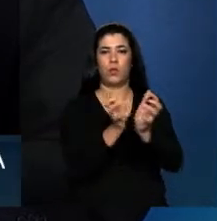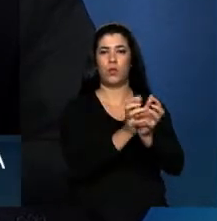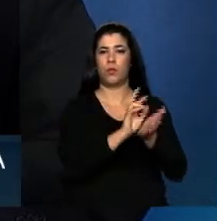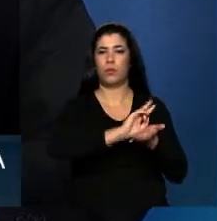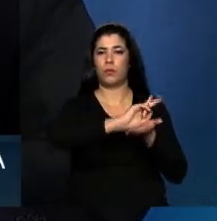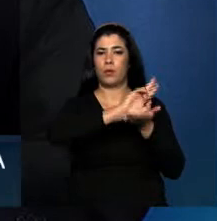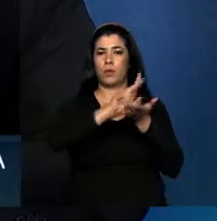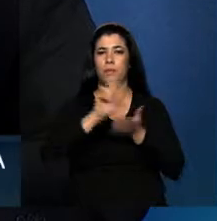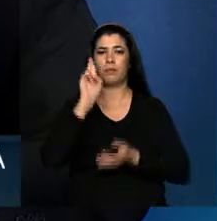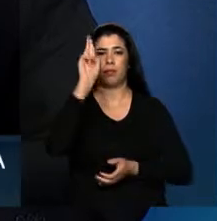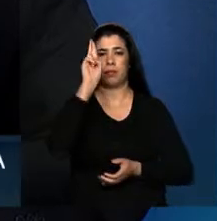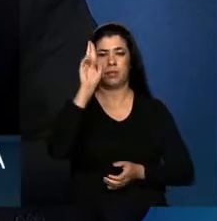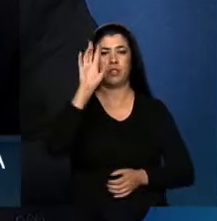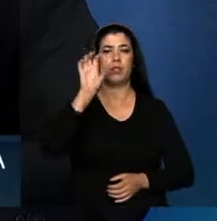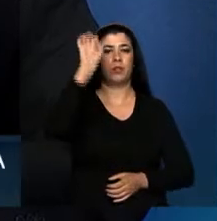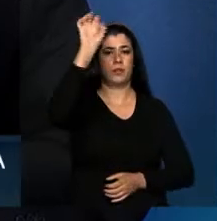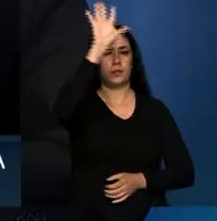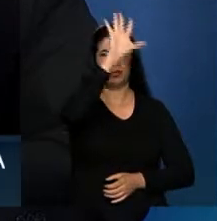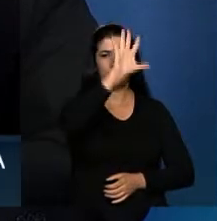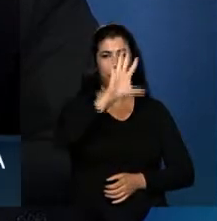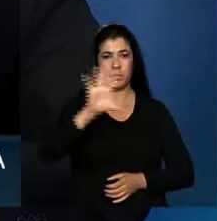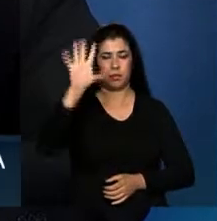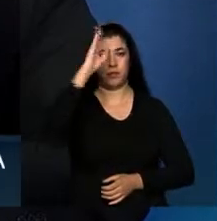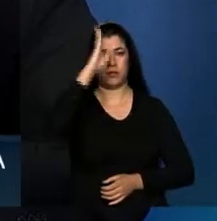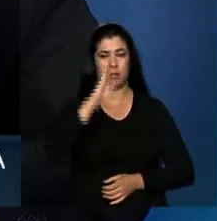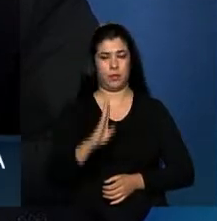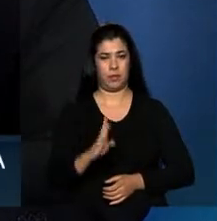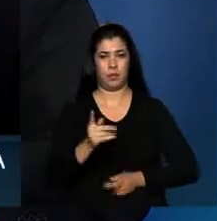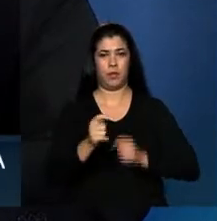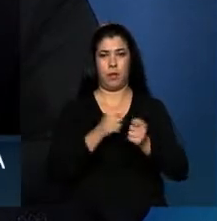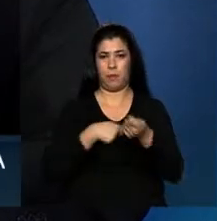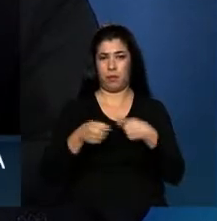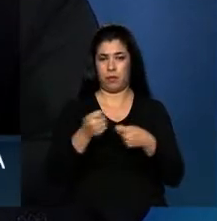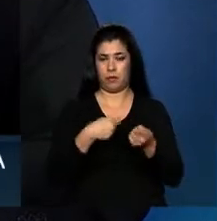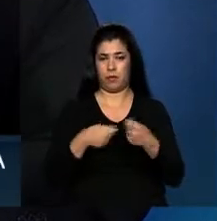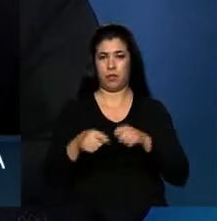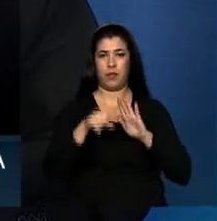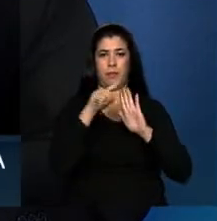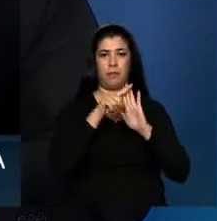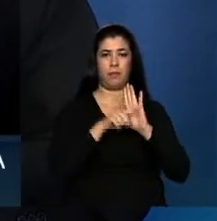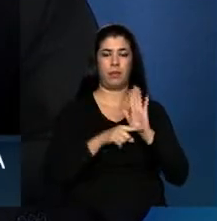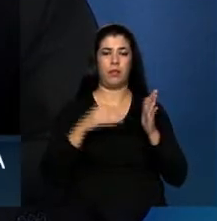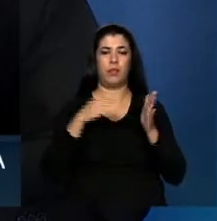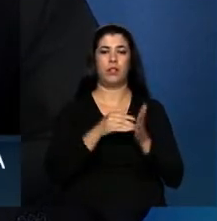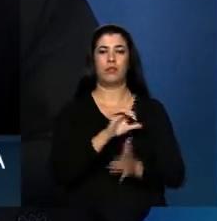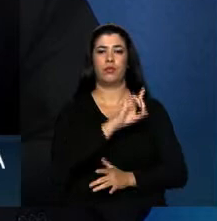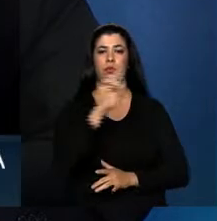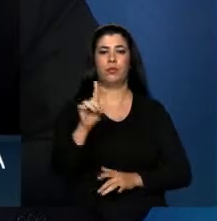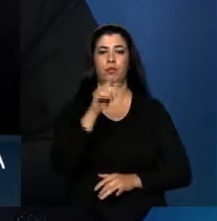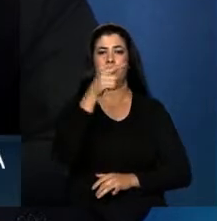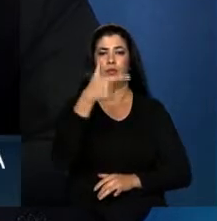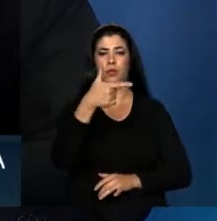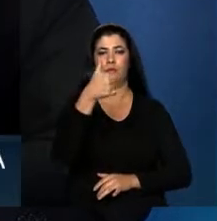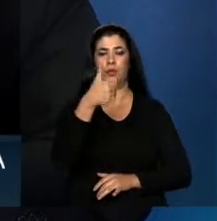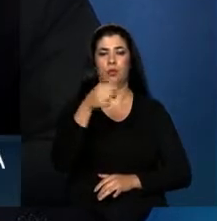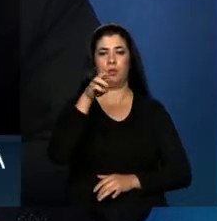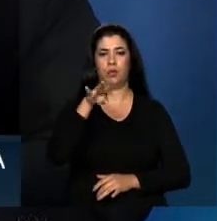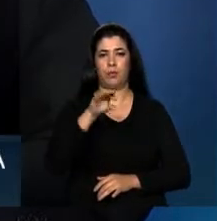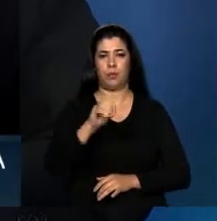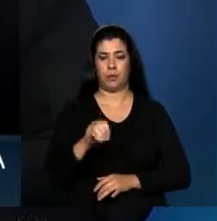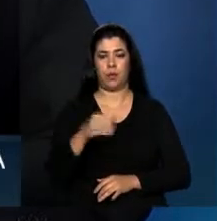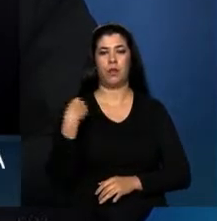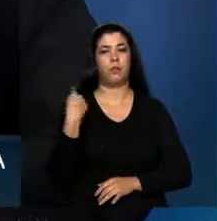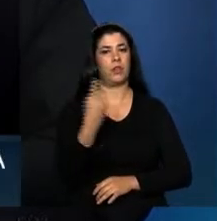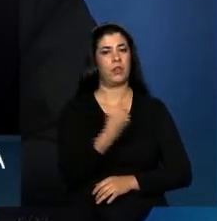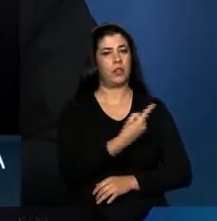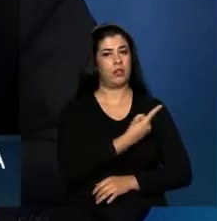estados brasileiros e vamos negociar essa pauta até o dia 21 de maio. Dia 21 de maio, para nós,